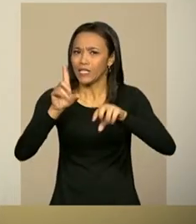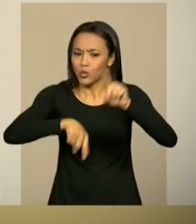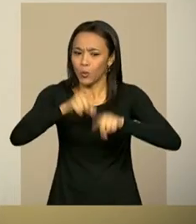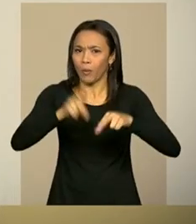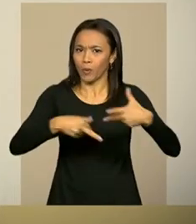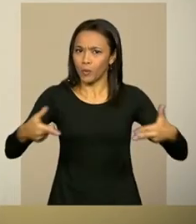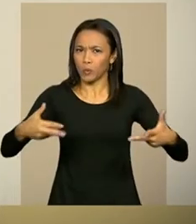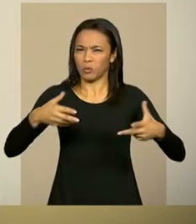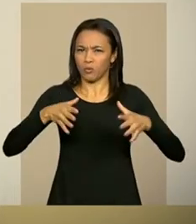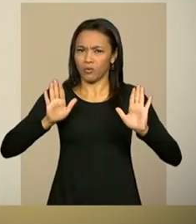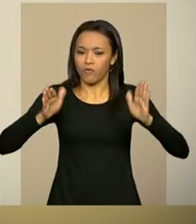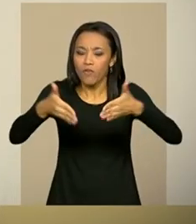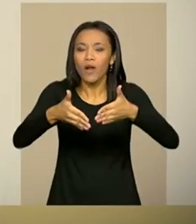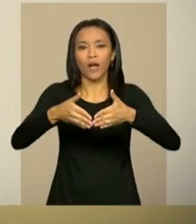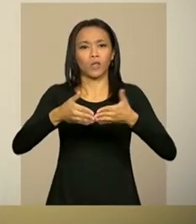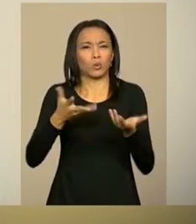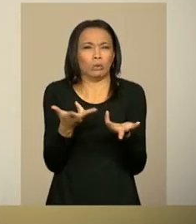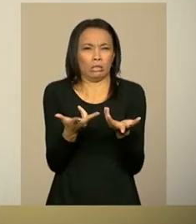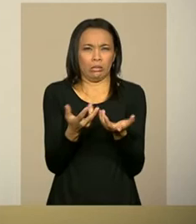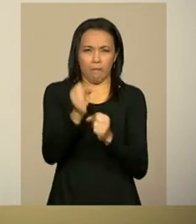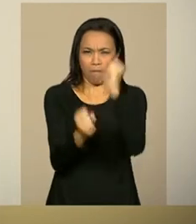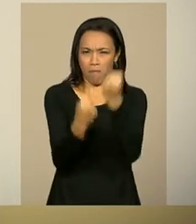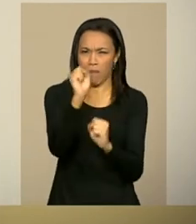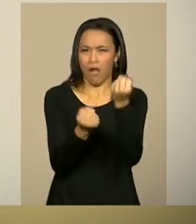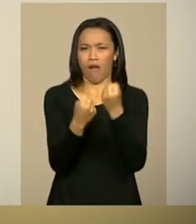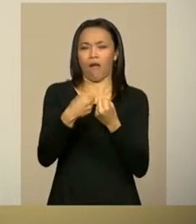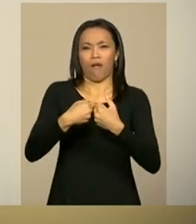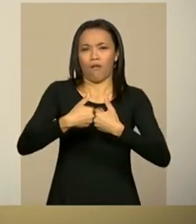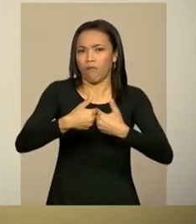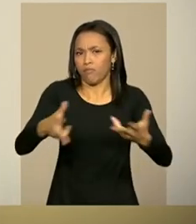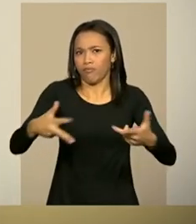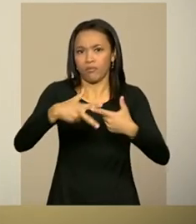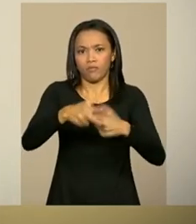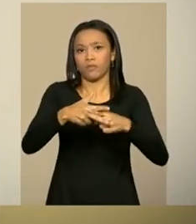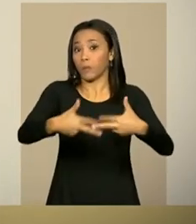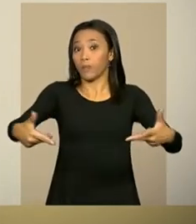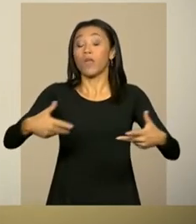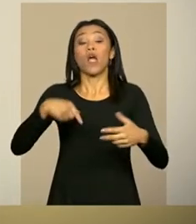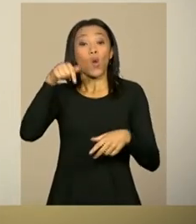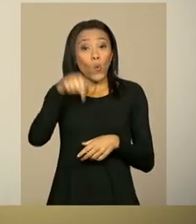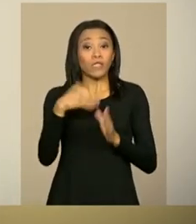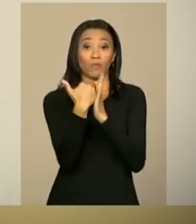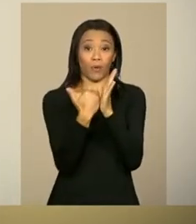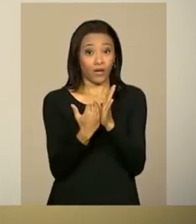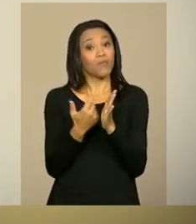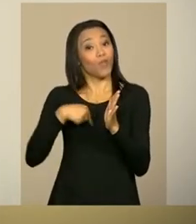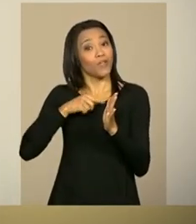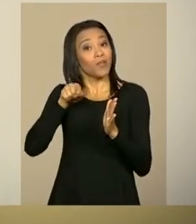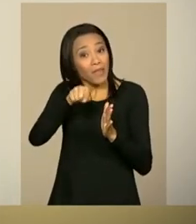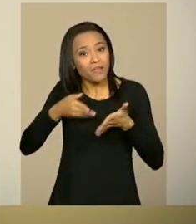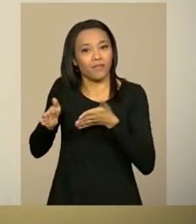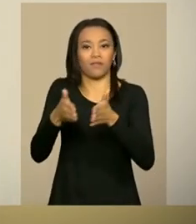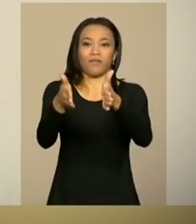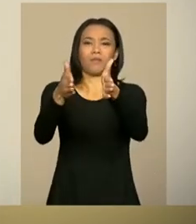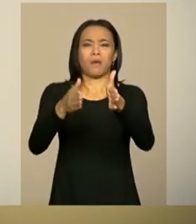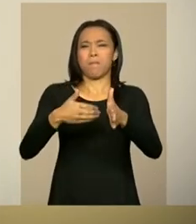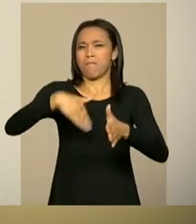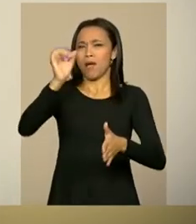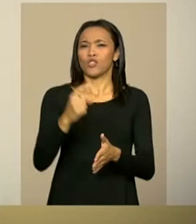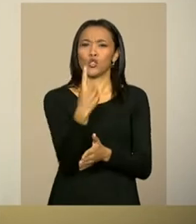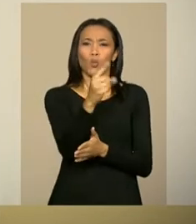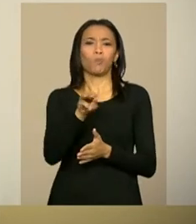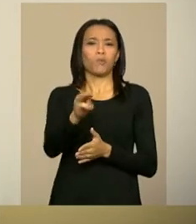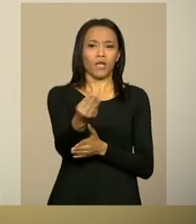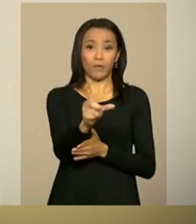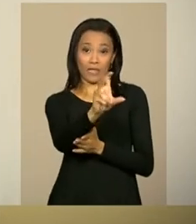de máquinas e de equipamentos de alta precisão compronatec nós estamos nesse caminho sabe Luciano e mais de um milhão e